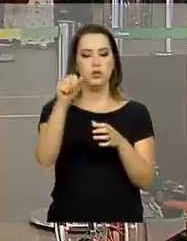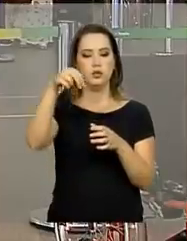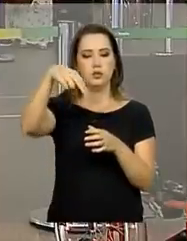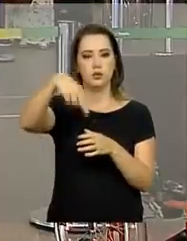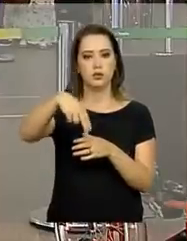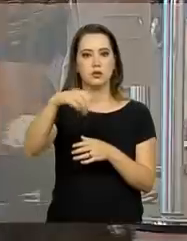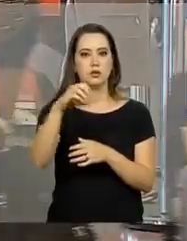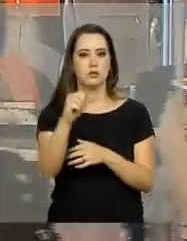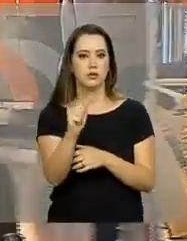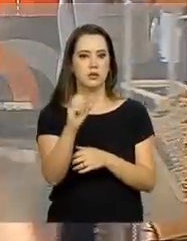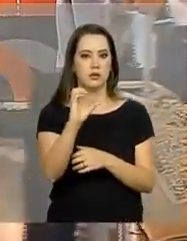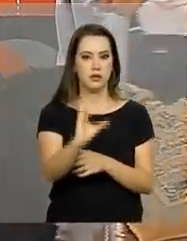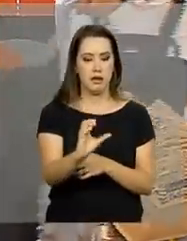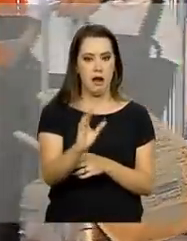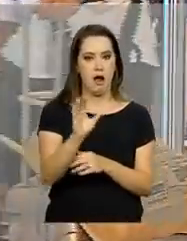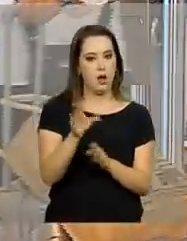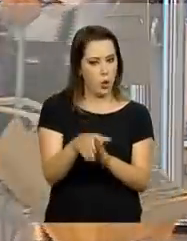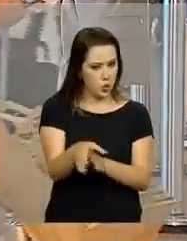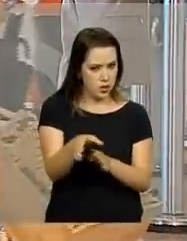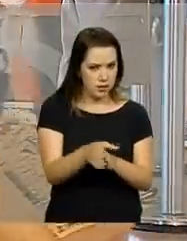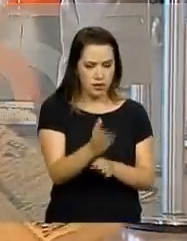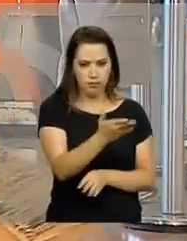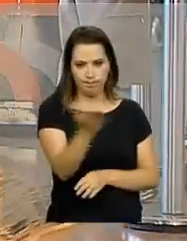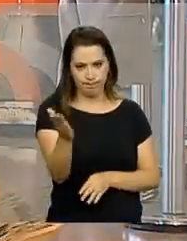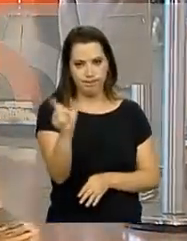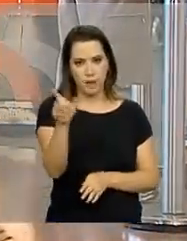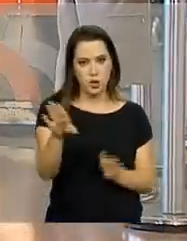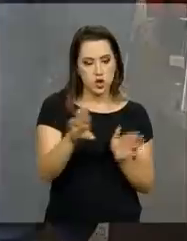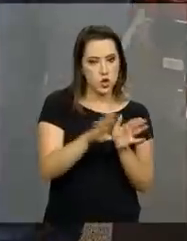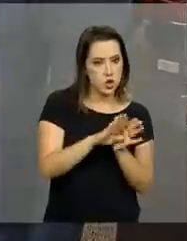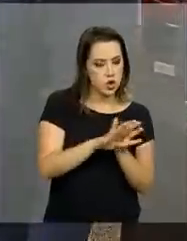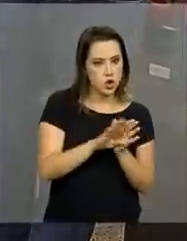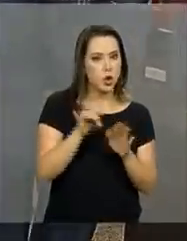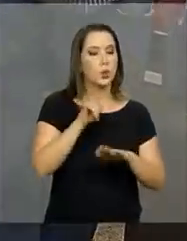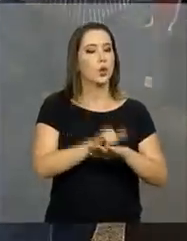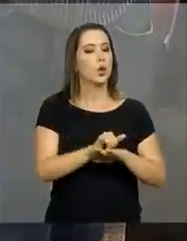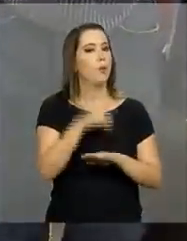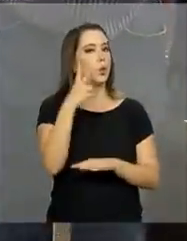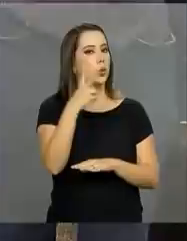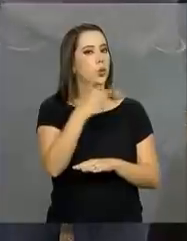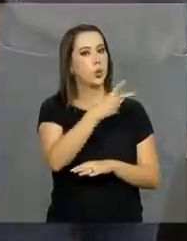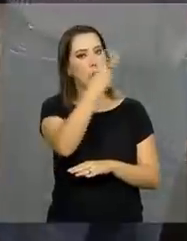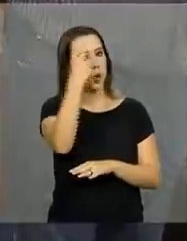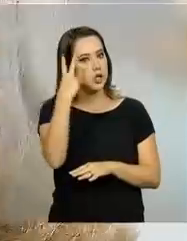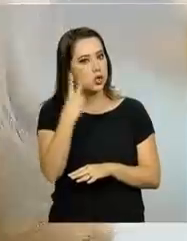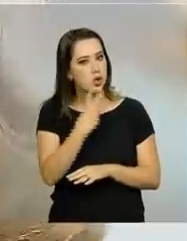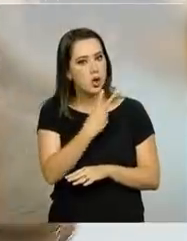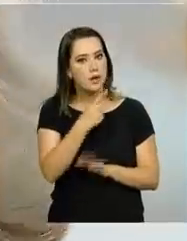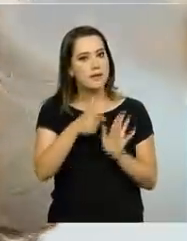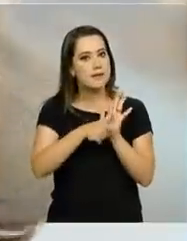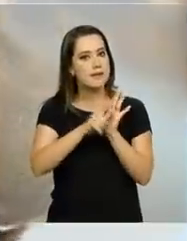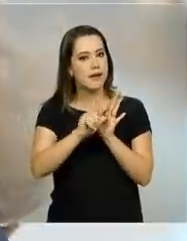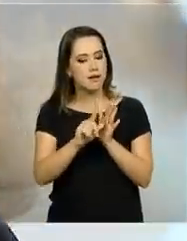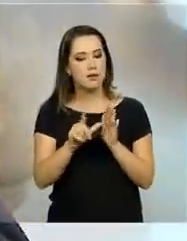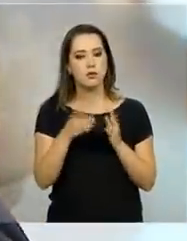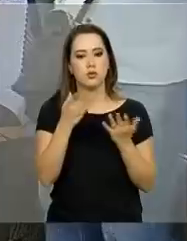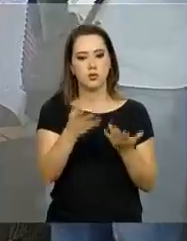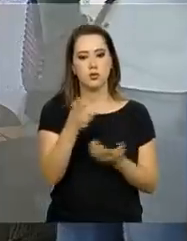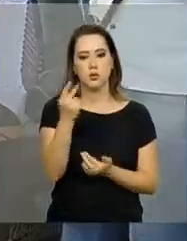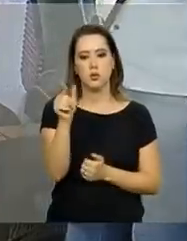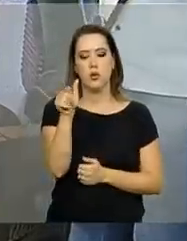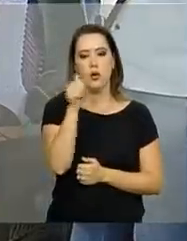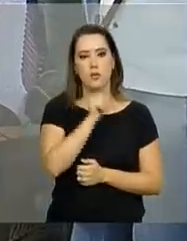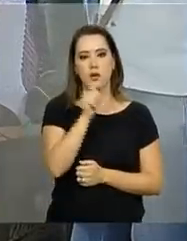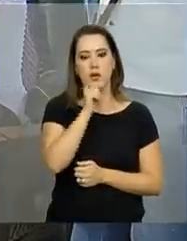Civil, a ANAC, recomenda que as pessoas cheguem ao aeroporto com até 2 horas de antecedência. Foi o que fez a Celina,